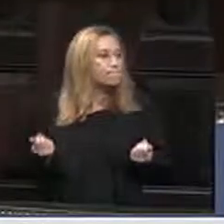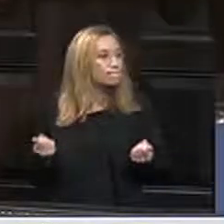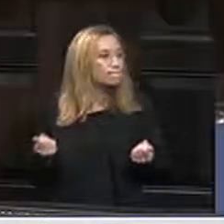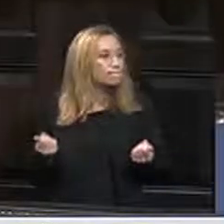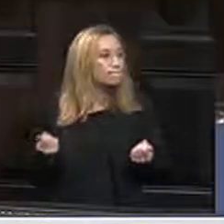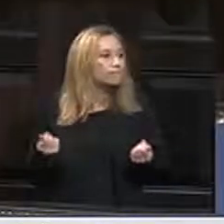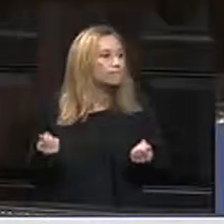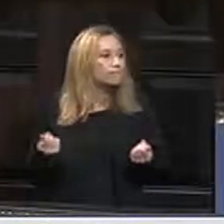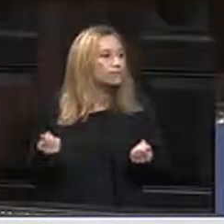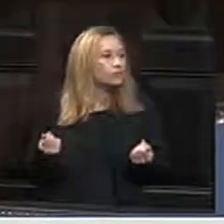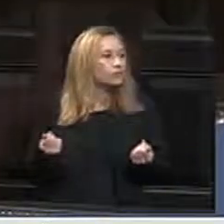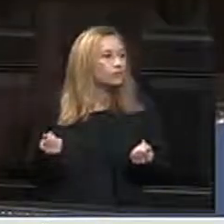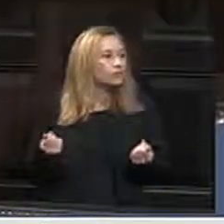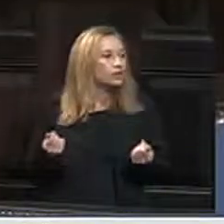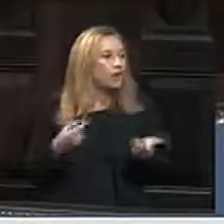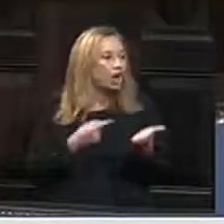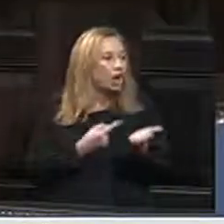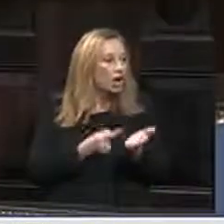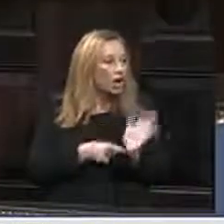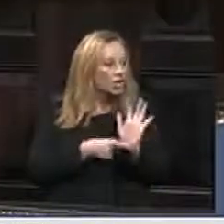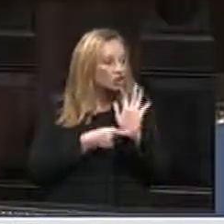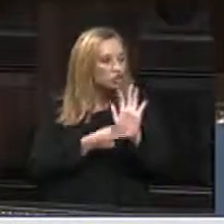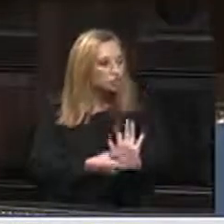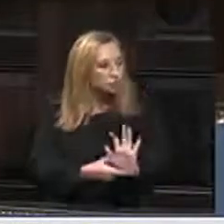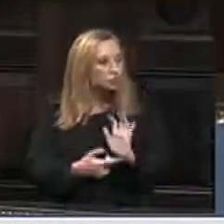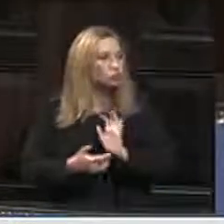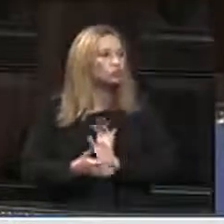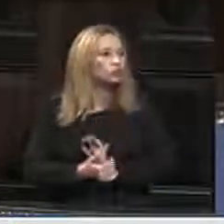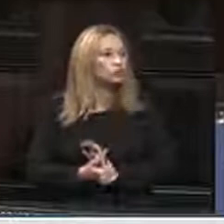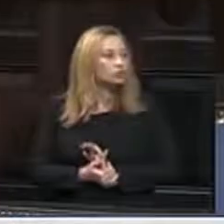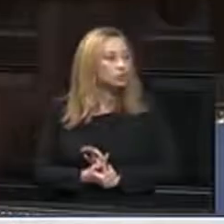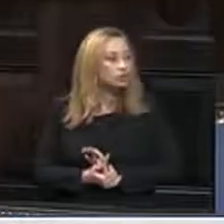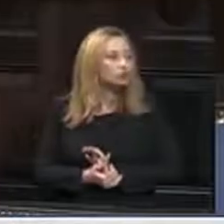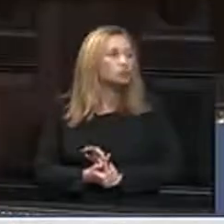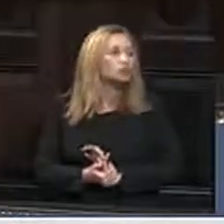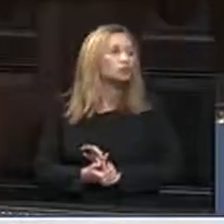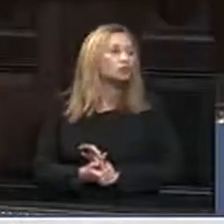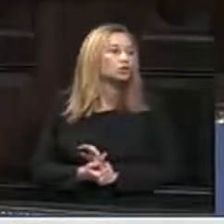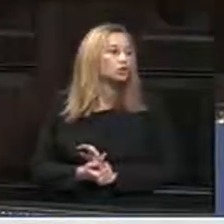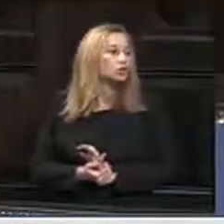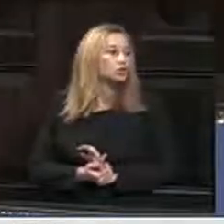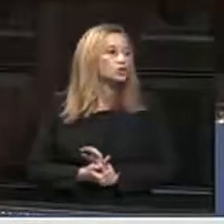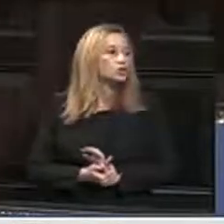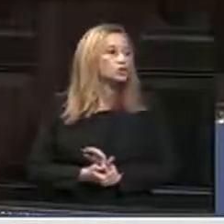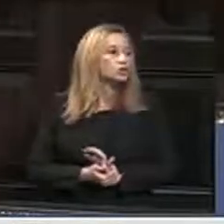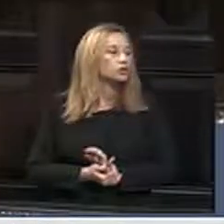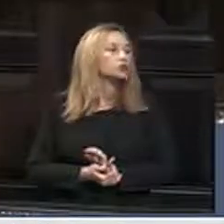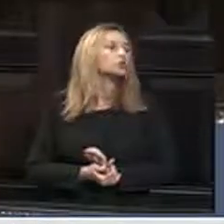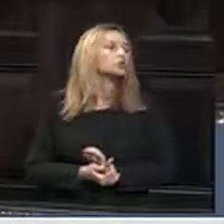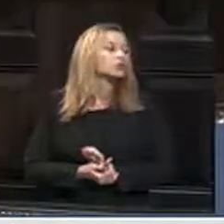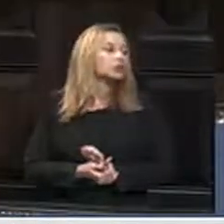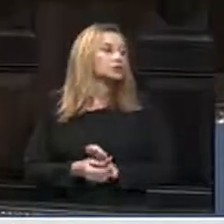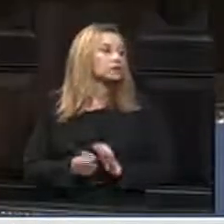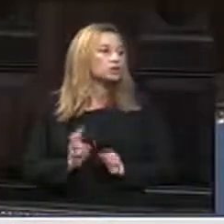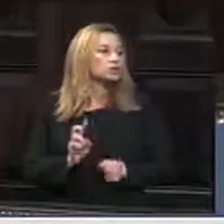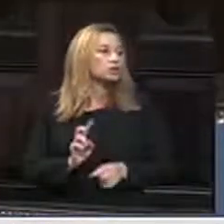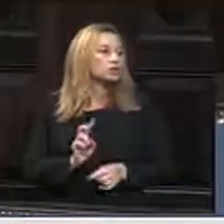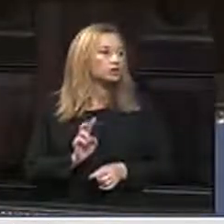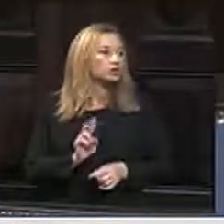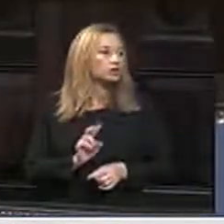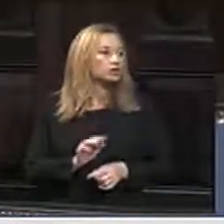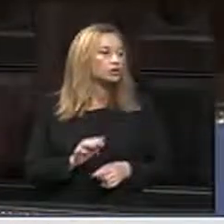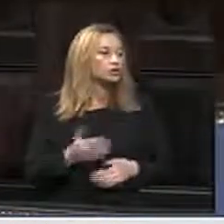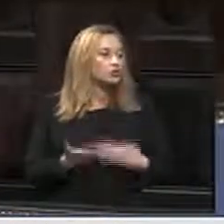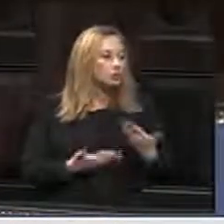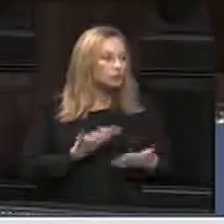recuperação urbana, de reconfiguração urbana, reestruturação urbana, ressignificação urbana, automaticamente